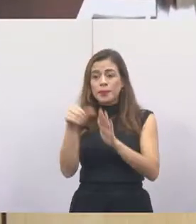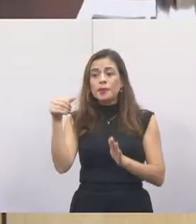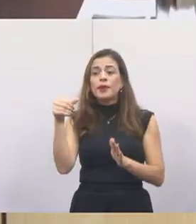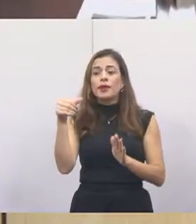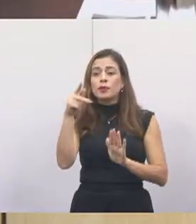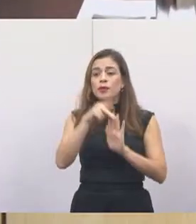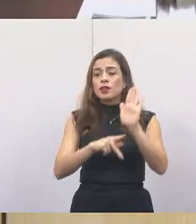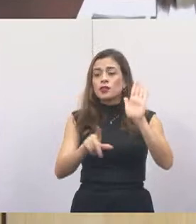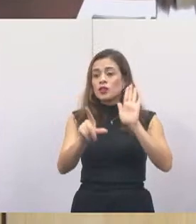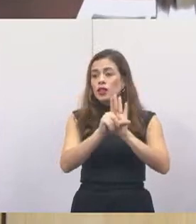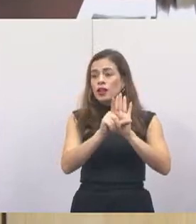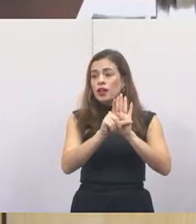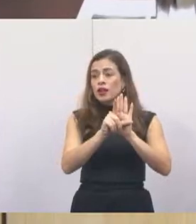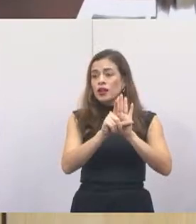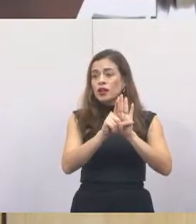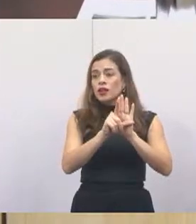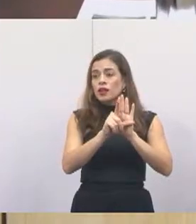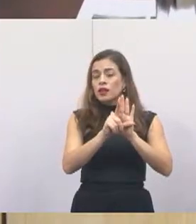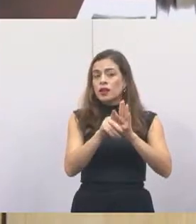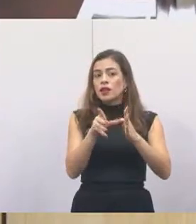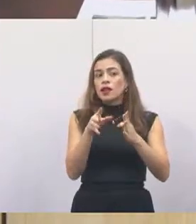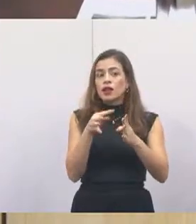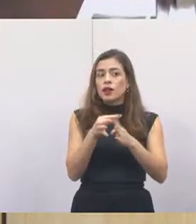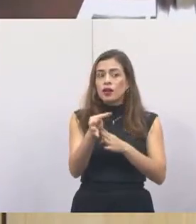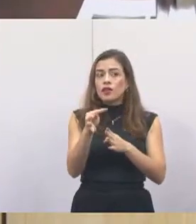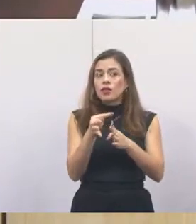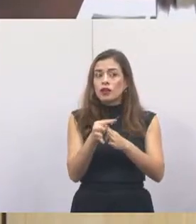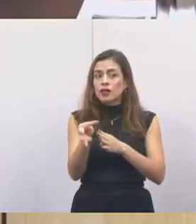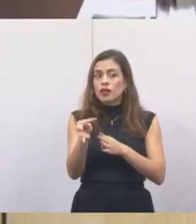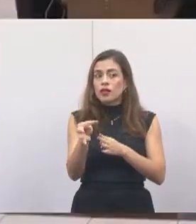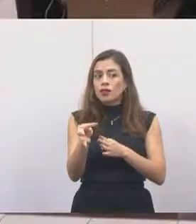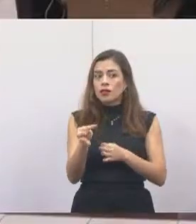projeto de lei relacionado ao Conselho Tutelar, tá bom?